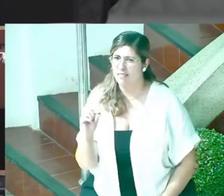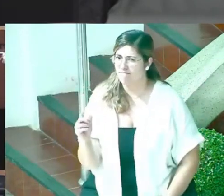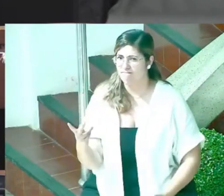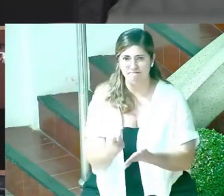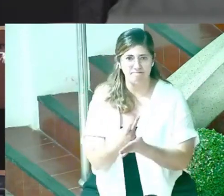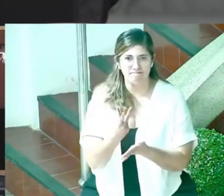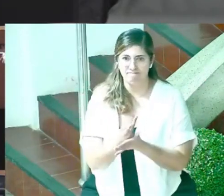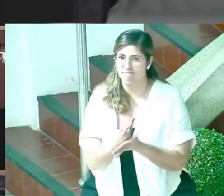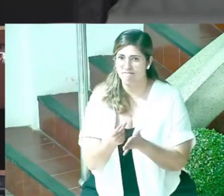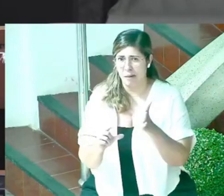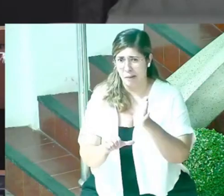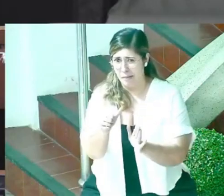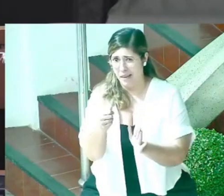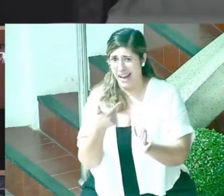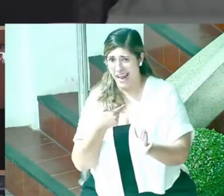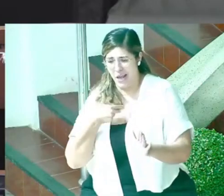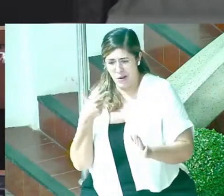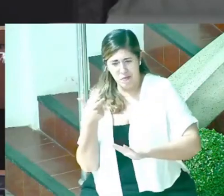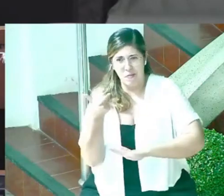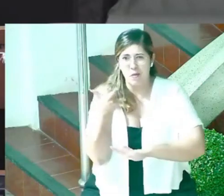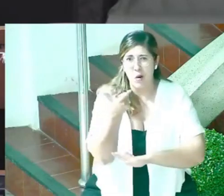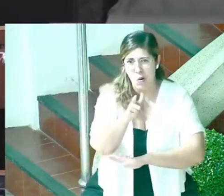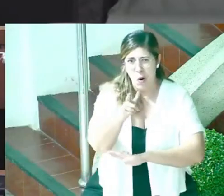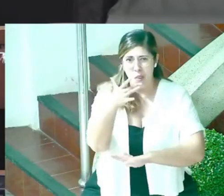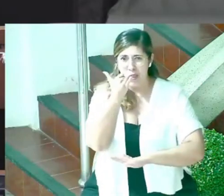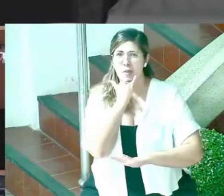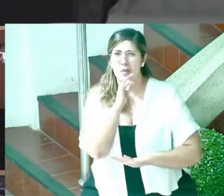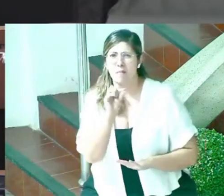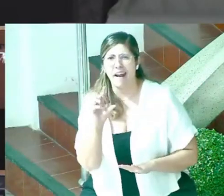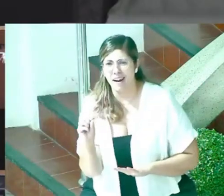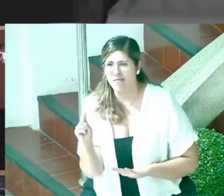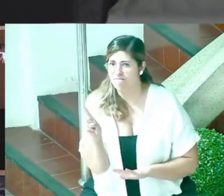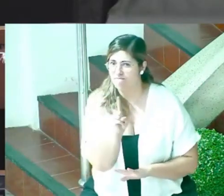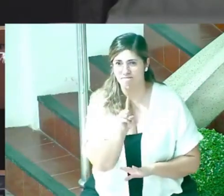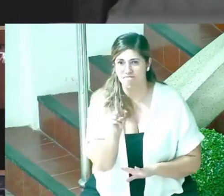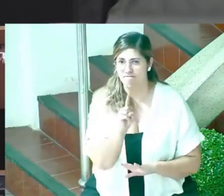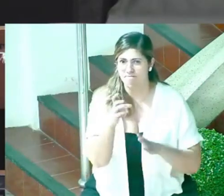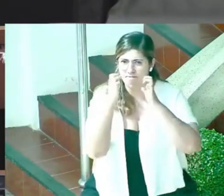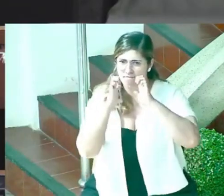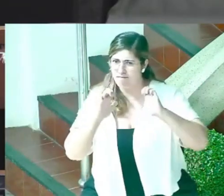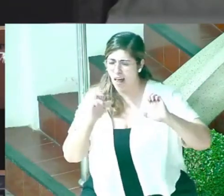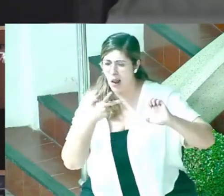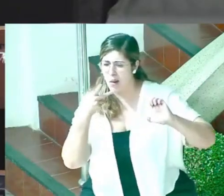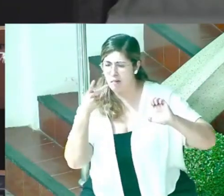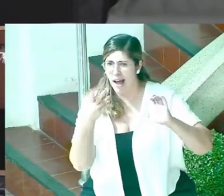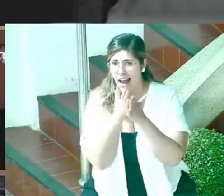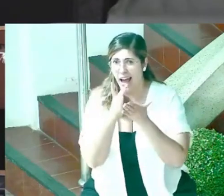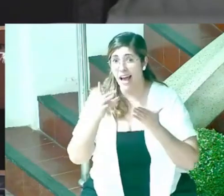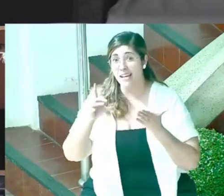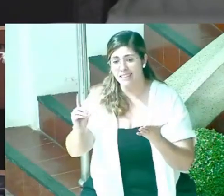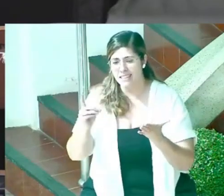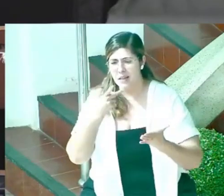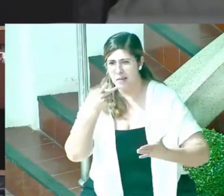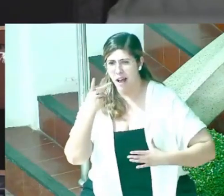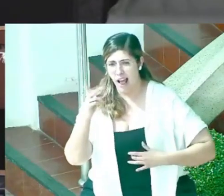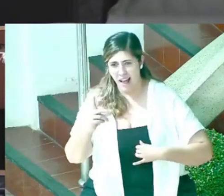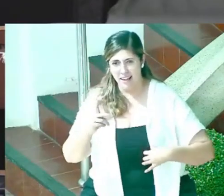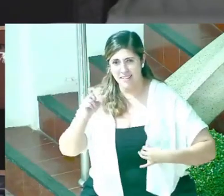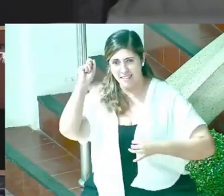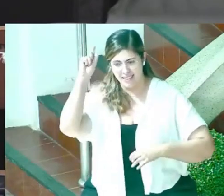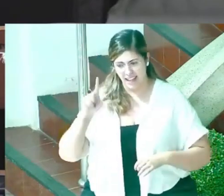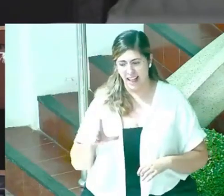e que deve ser pedida ao Pai. Deve ser pedida ao Pai. Mas a quinta petição da oração do